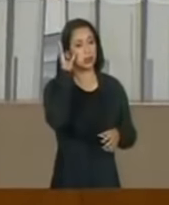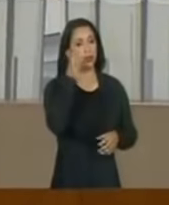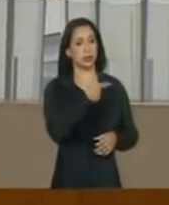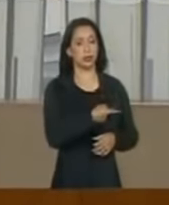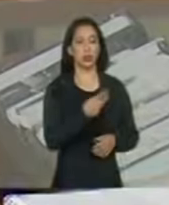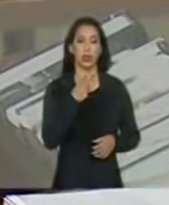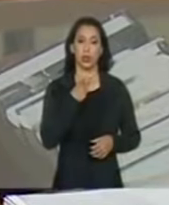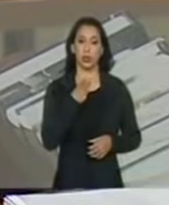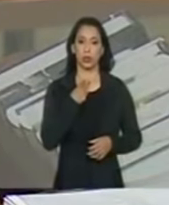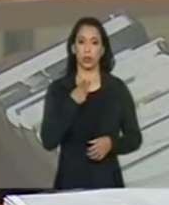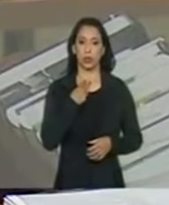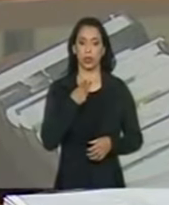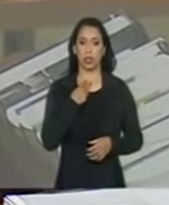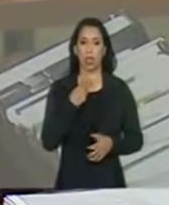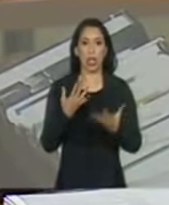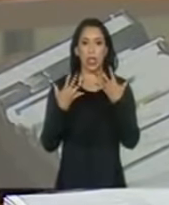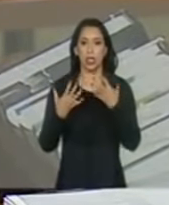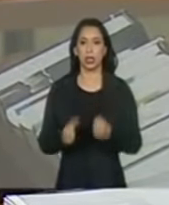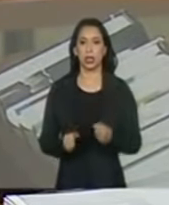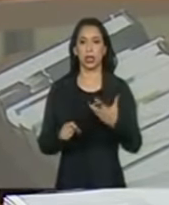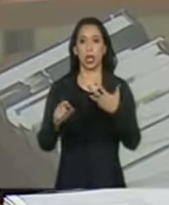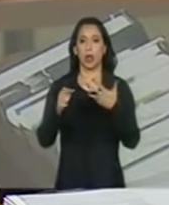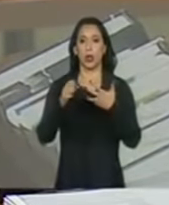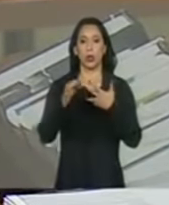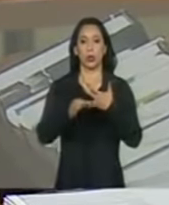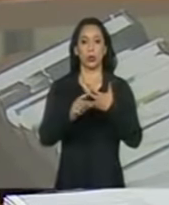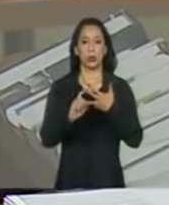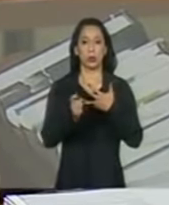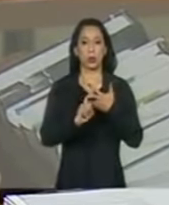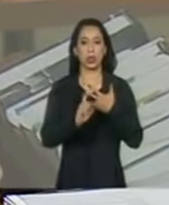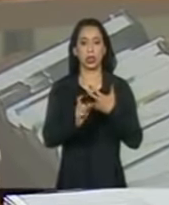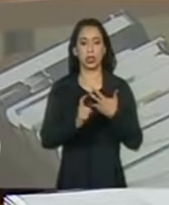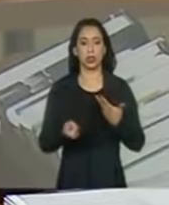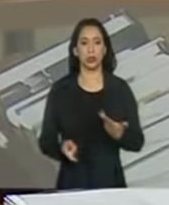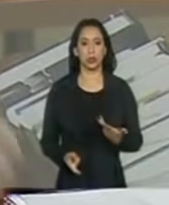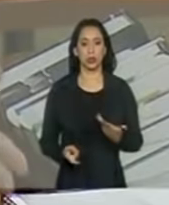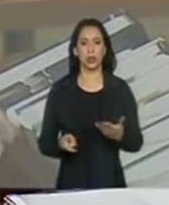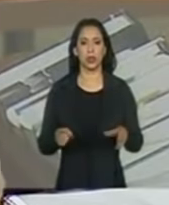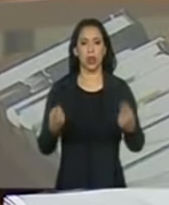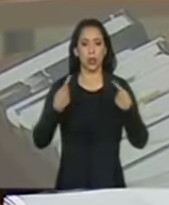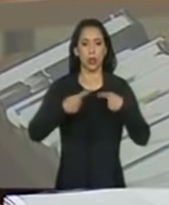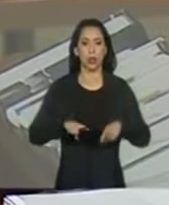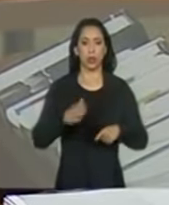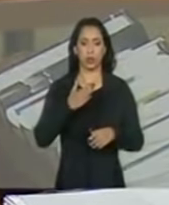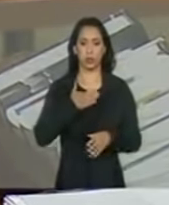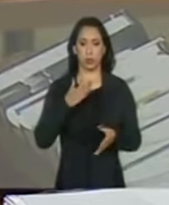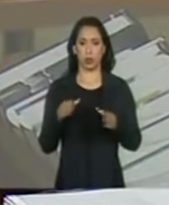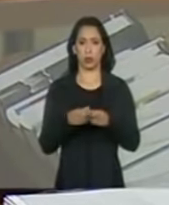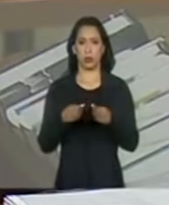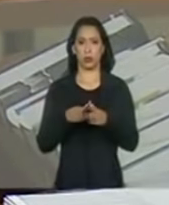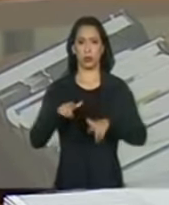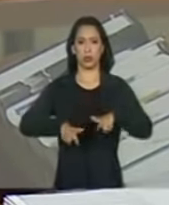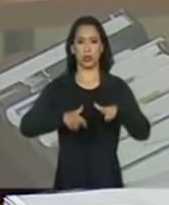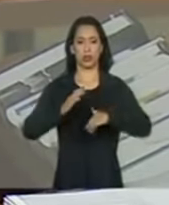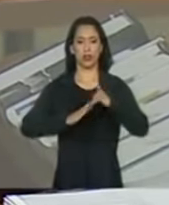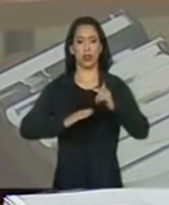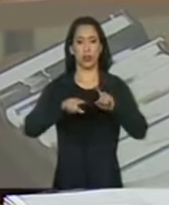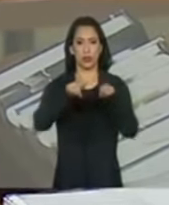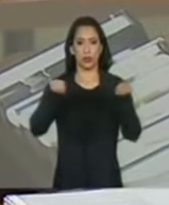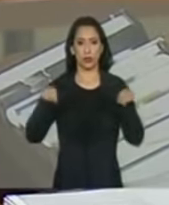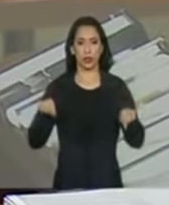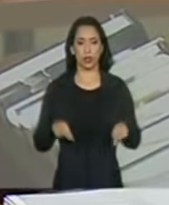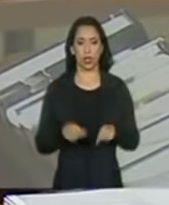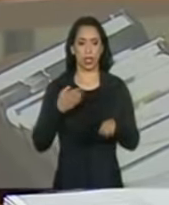poderia me curvar uma decisão do poder executivo criando um constrangimento para que eu e minha equipe ingresse no prédio do supremo tribunal